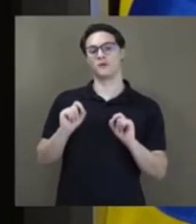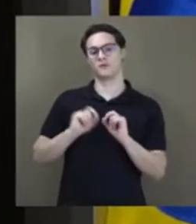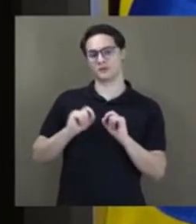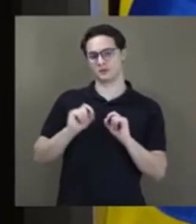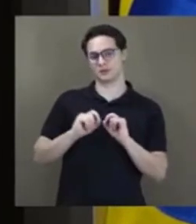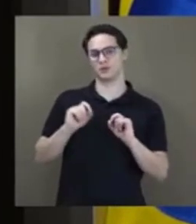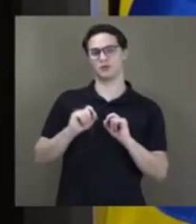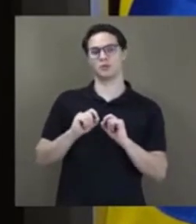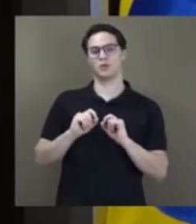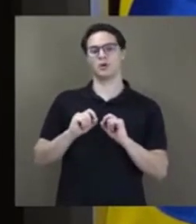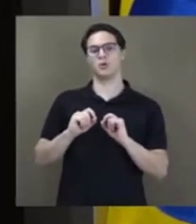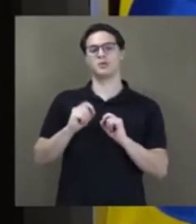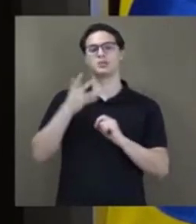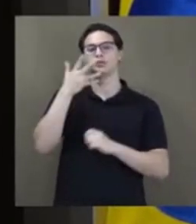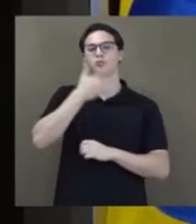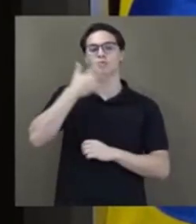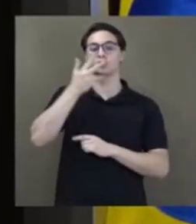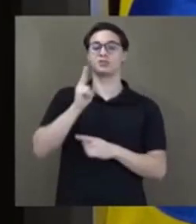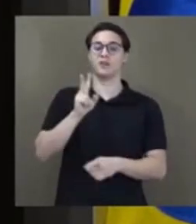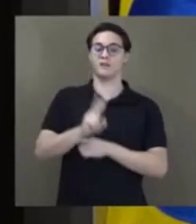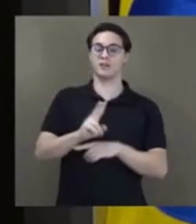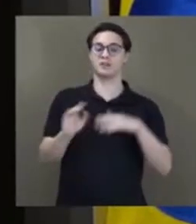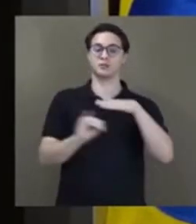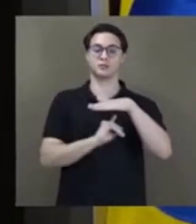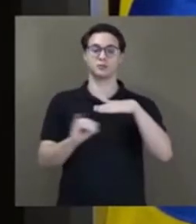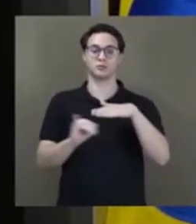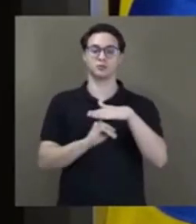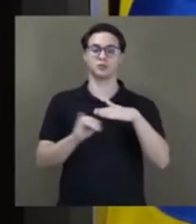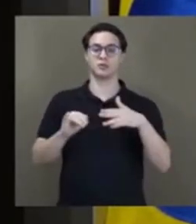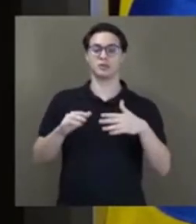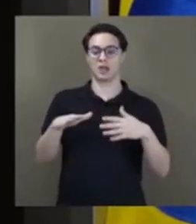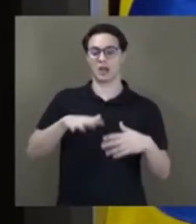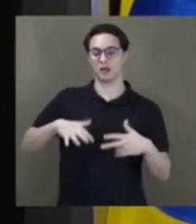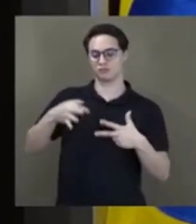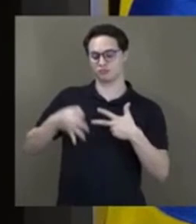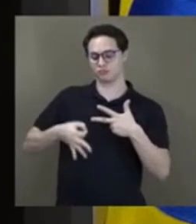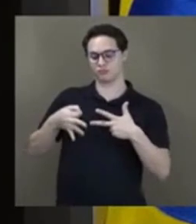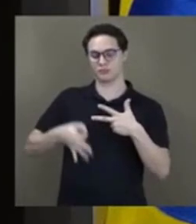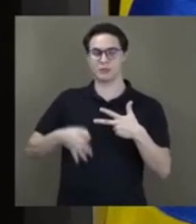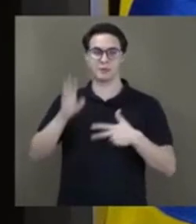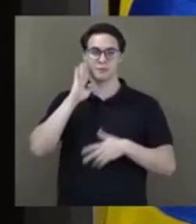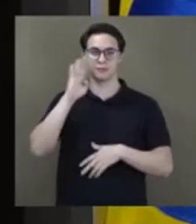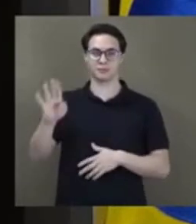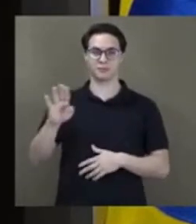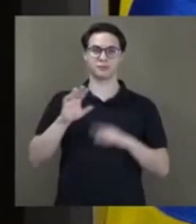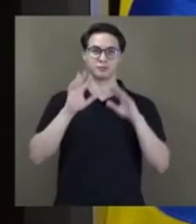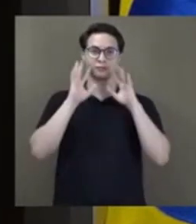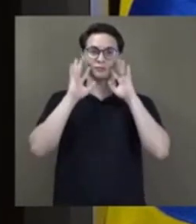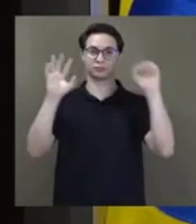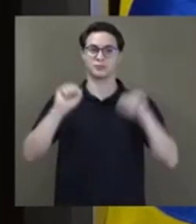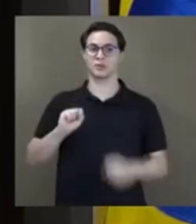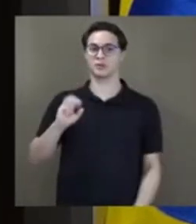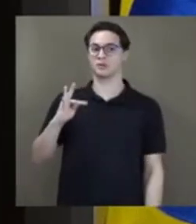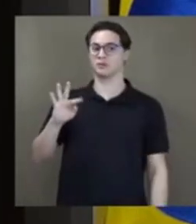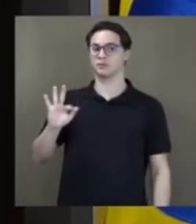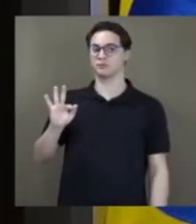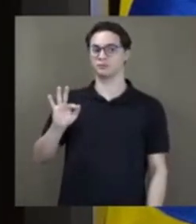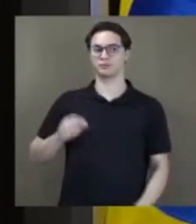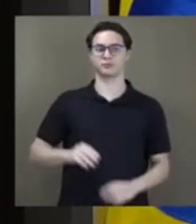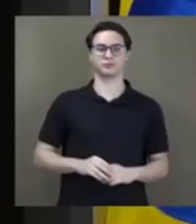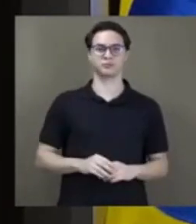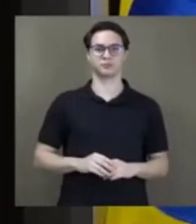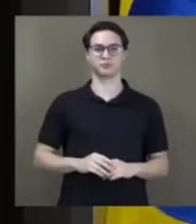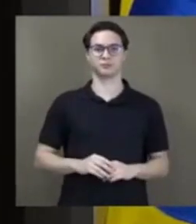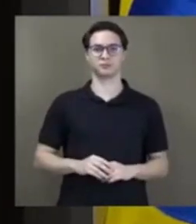defesa institucional do Poder Judiciário, especialmente do Supremo Tribunal Federal. E